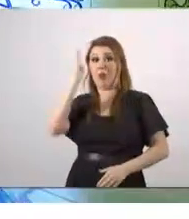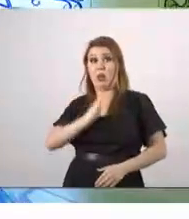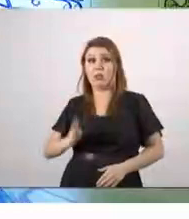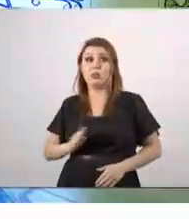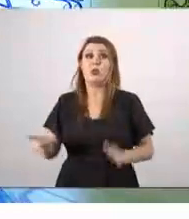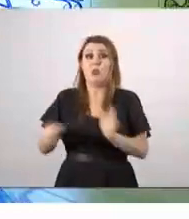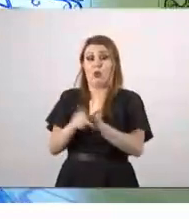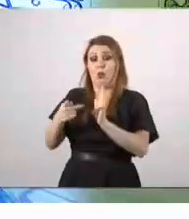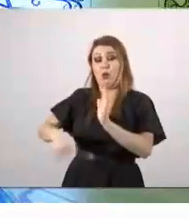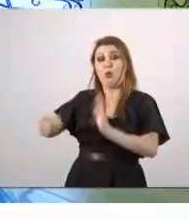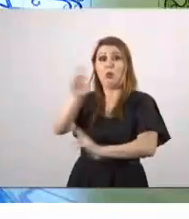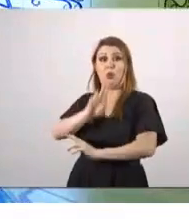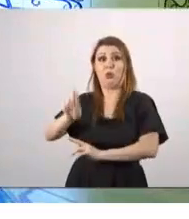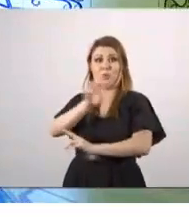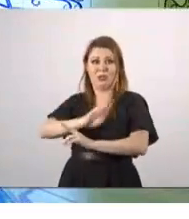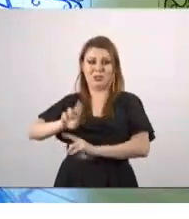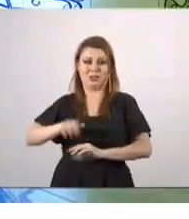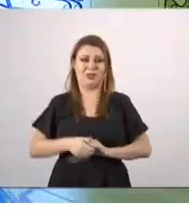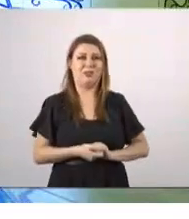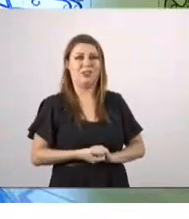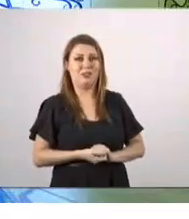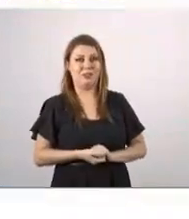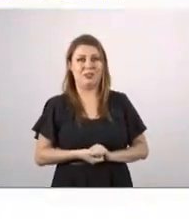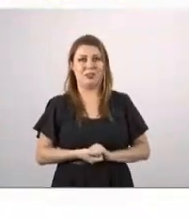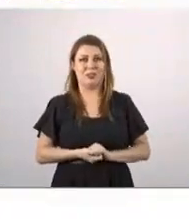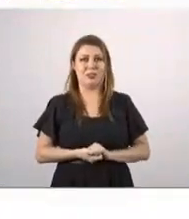de Câmara desta universidade.